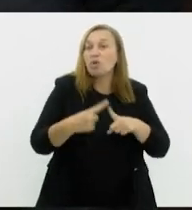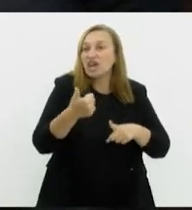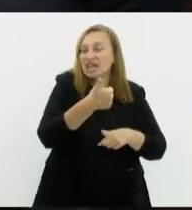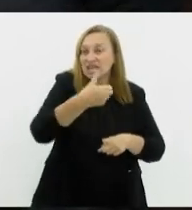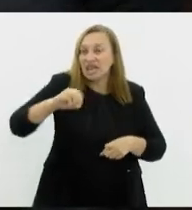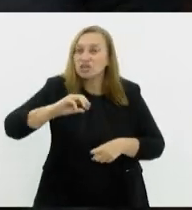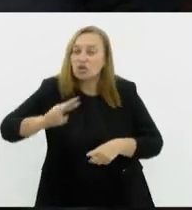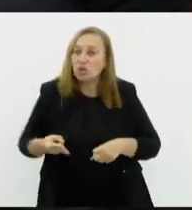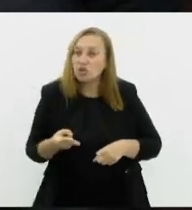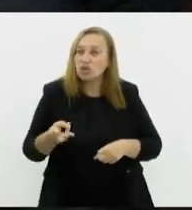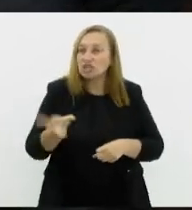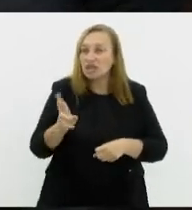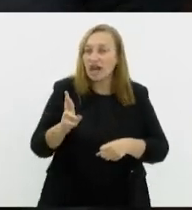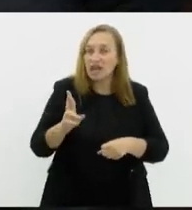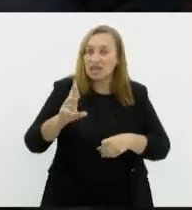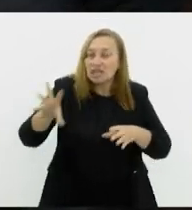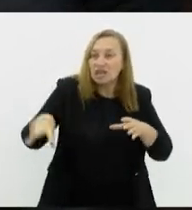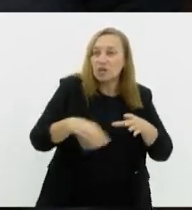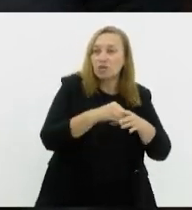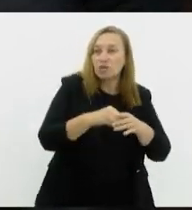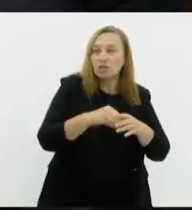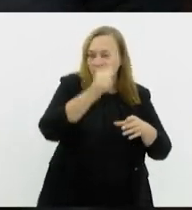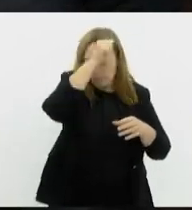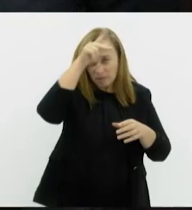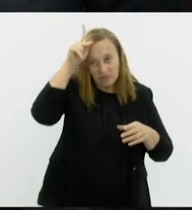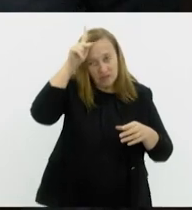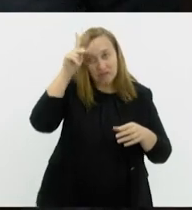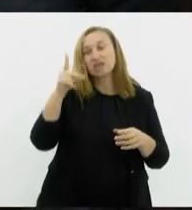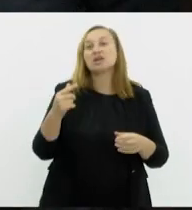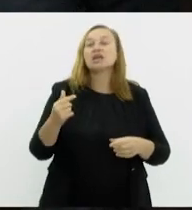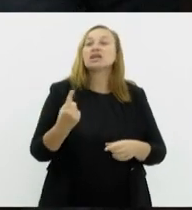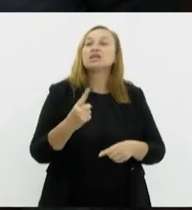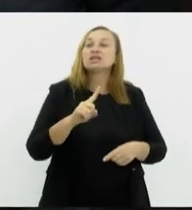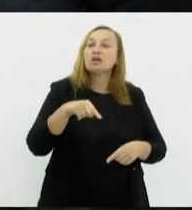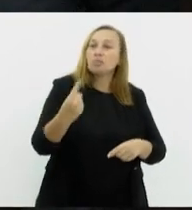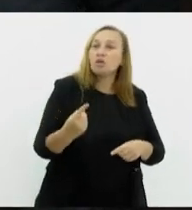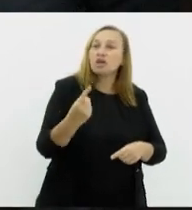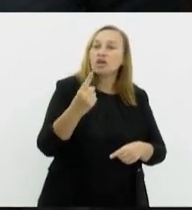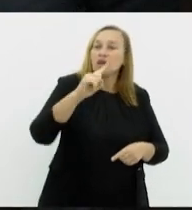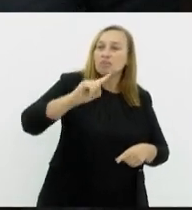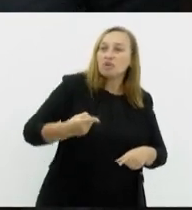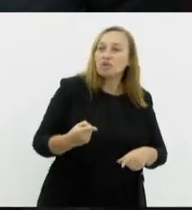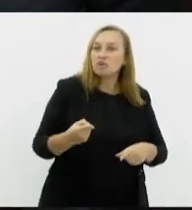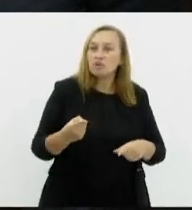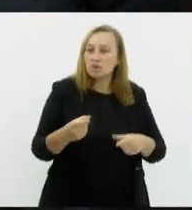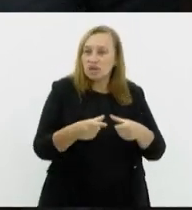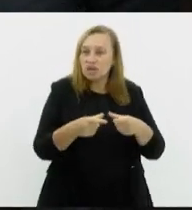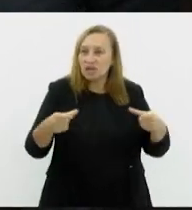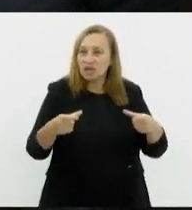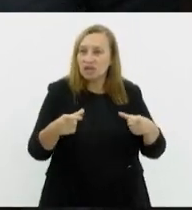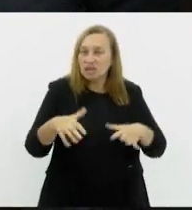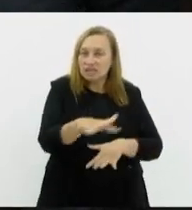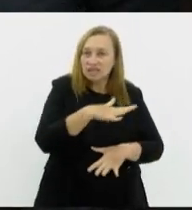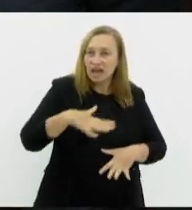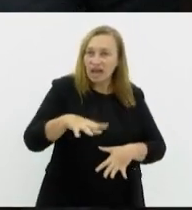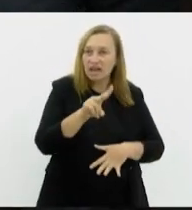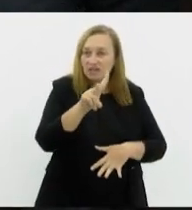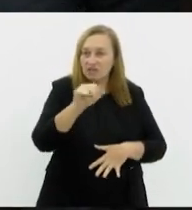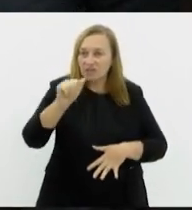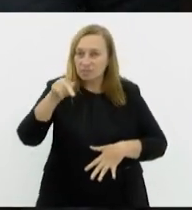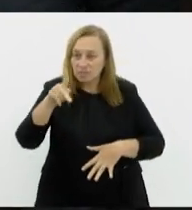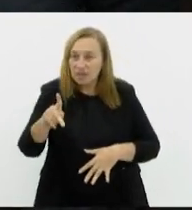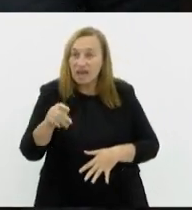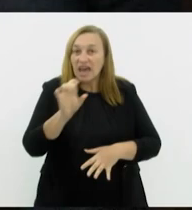foram colocados pela prefeitura. Foi disponibilizado como contrapartida 1.000 ingressos da área VIP. Nada mais, nada menos que cada